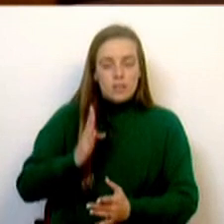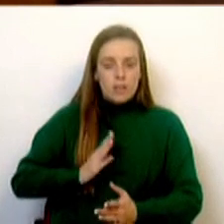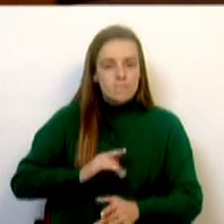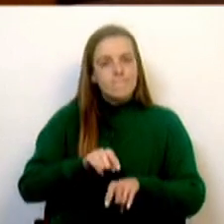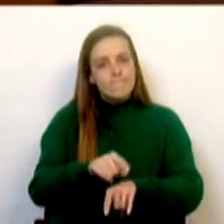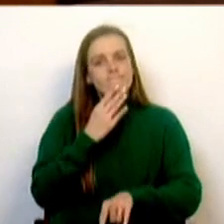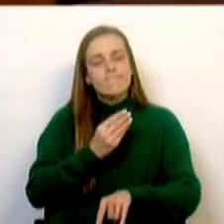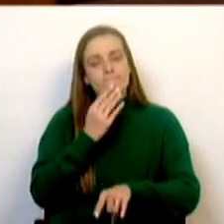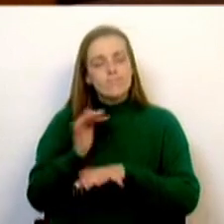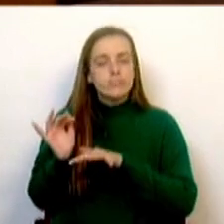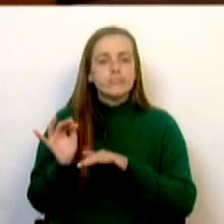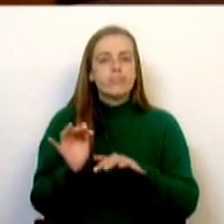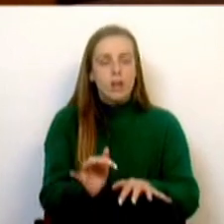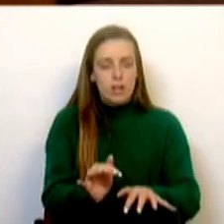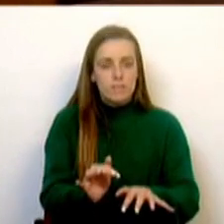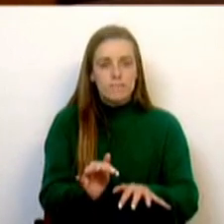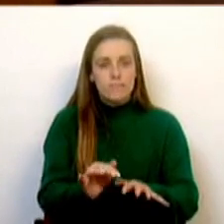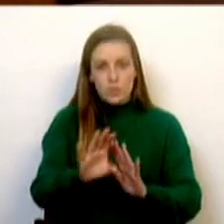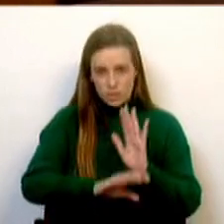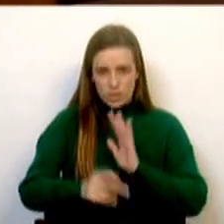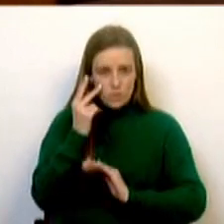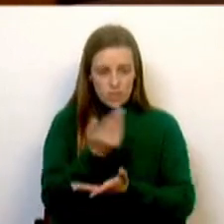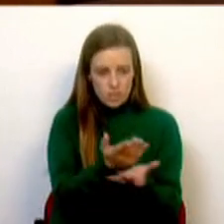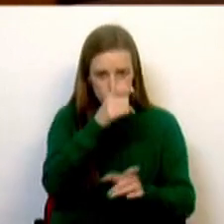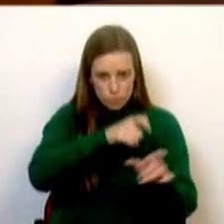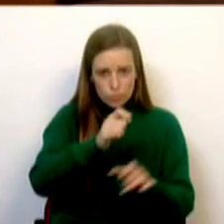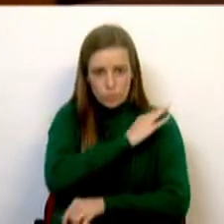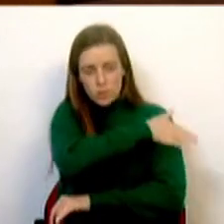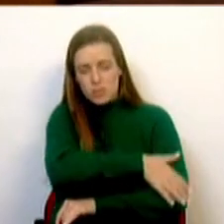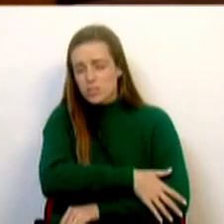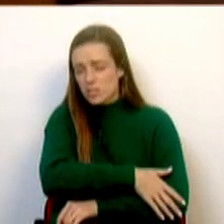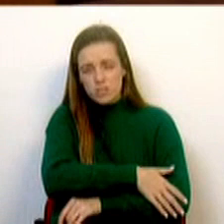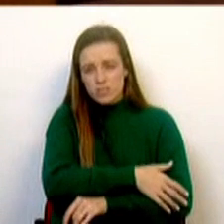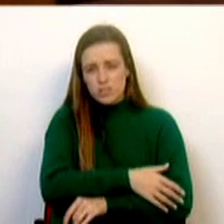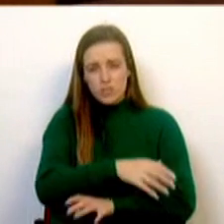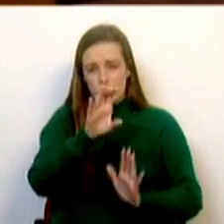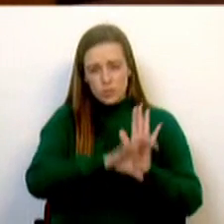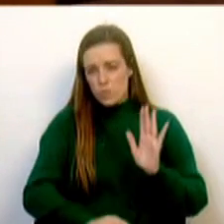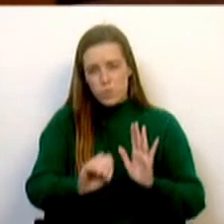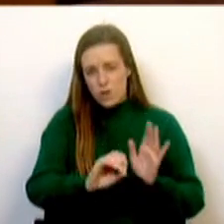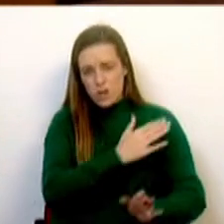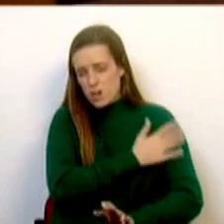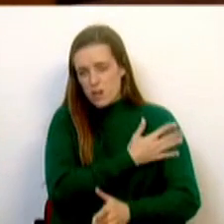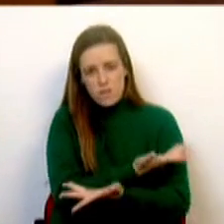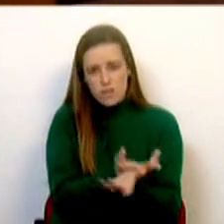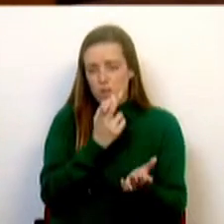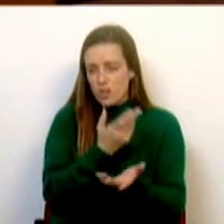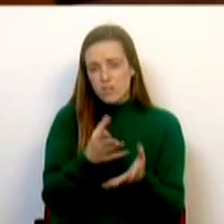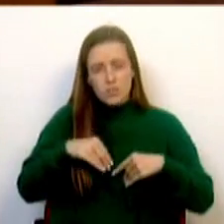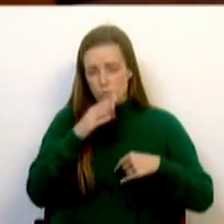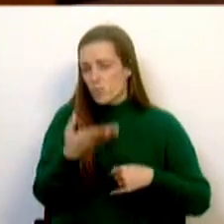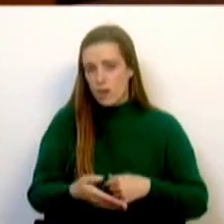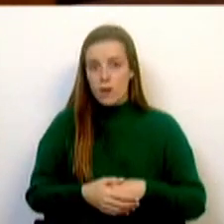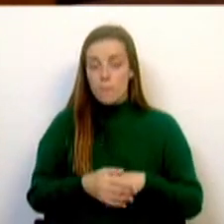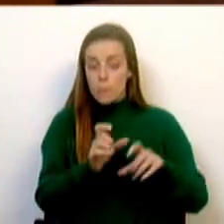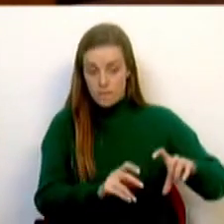israelita tornam as condições de vida dos palestinianos mais do que precárias e inaceitáveis. A Faixa de